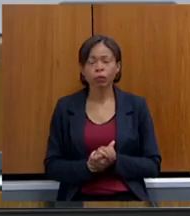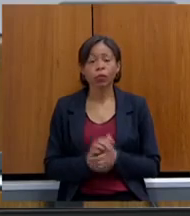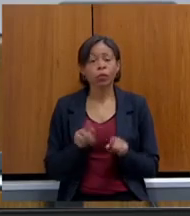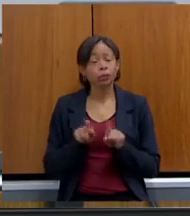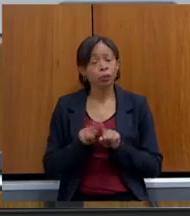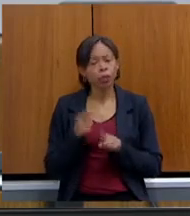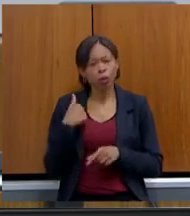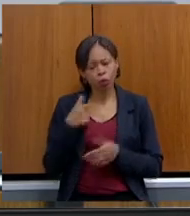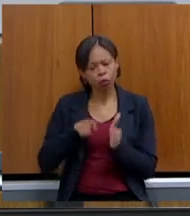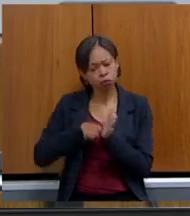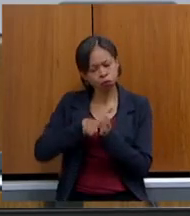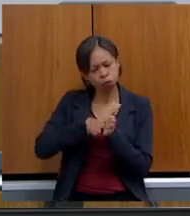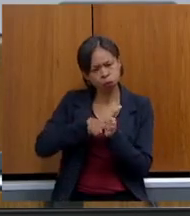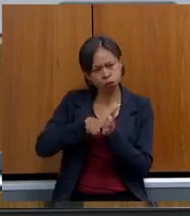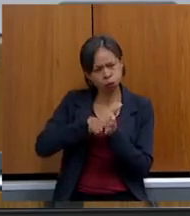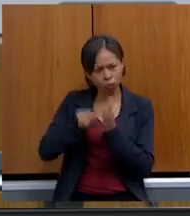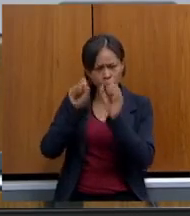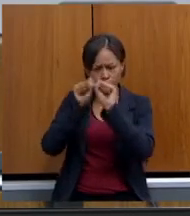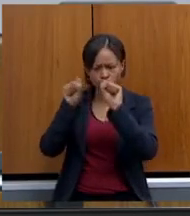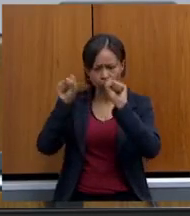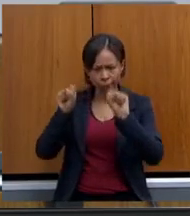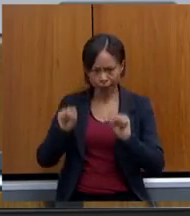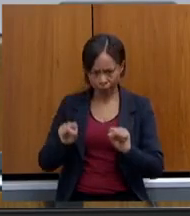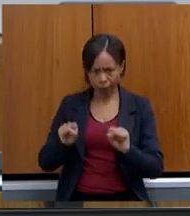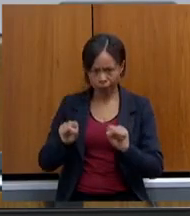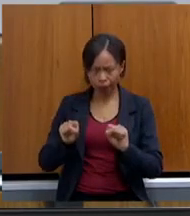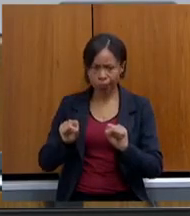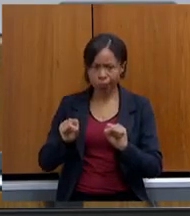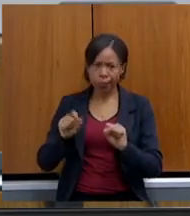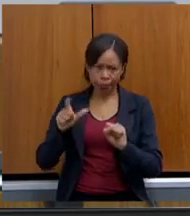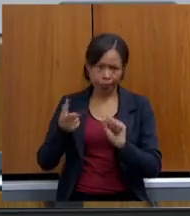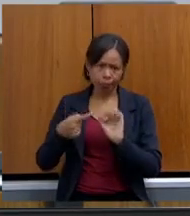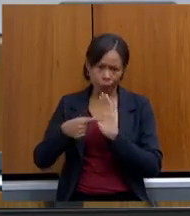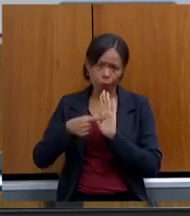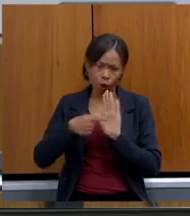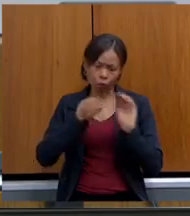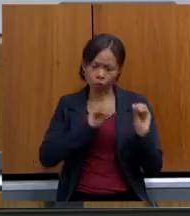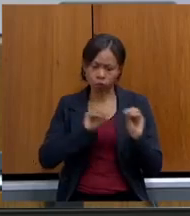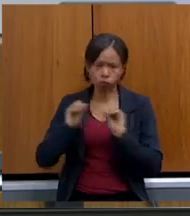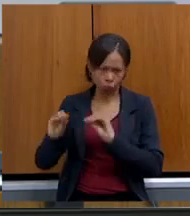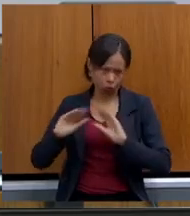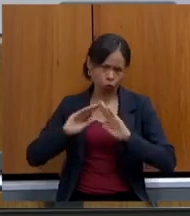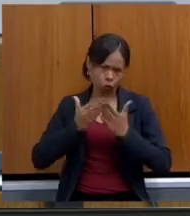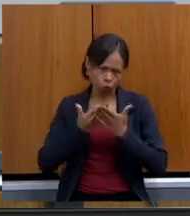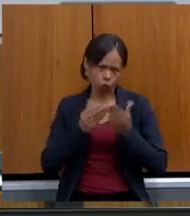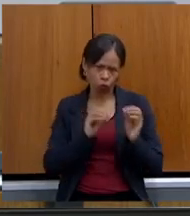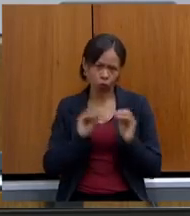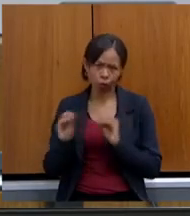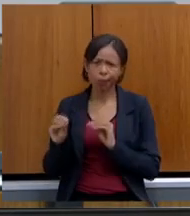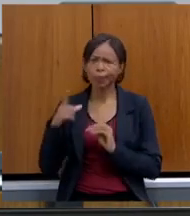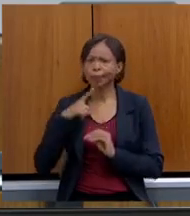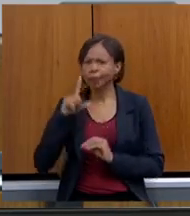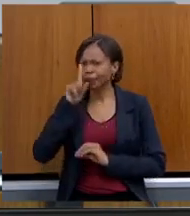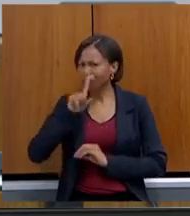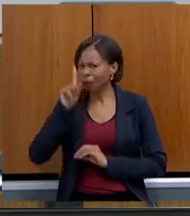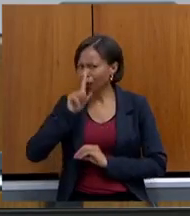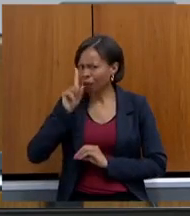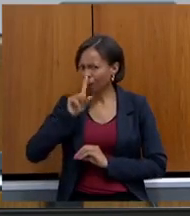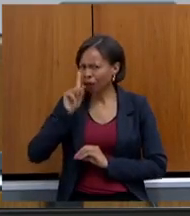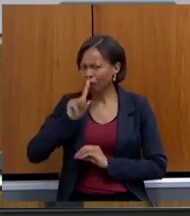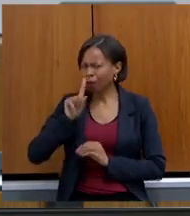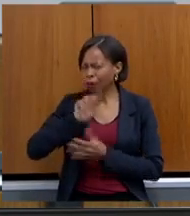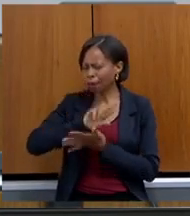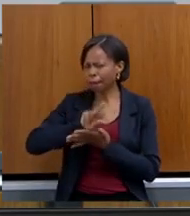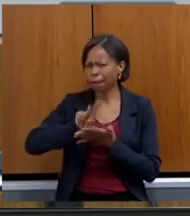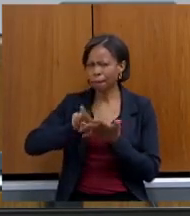eu fiz uma pesquisa do sistema de remoção e depois eu quero apresentar algumas sugestões no livro então várias falhas técnicas no sistema